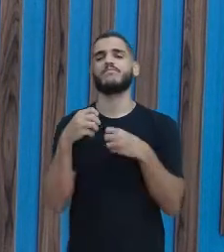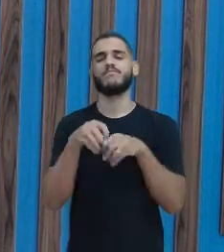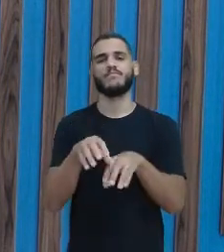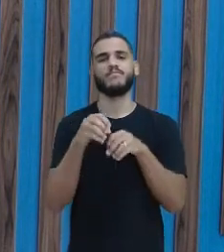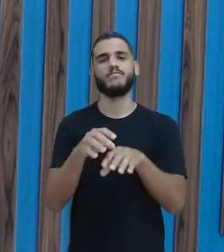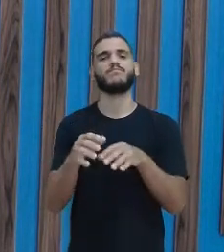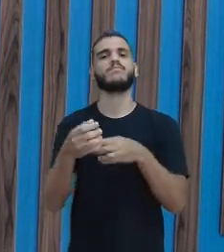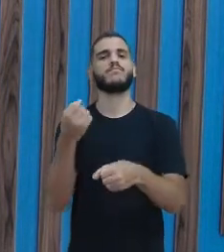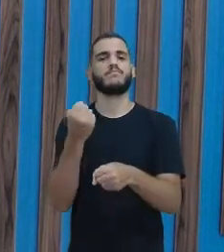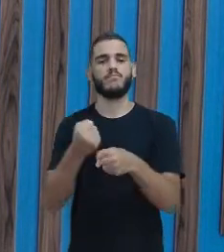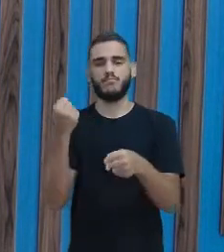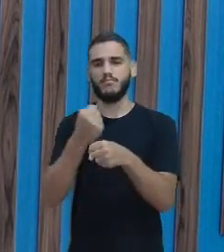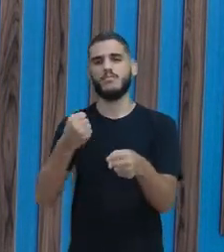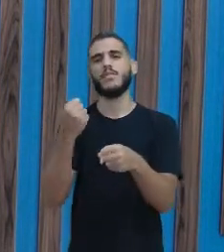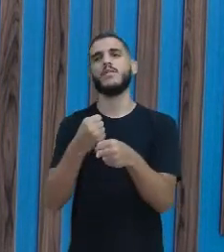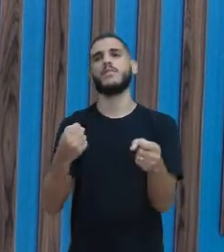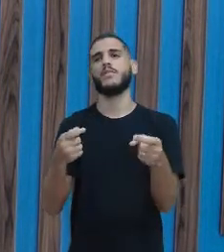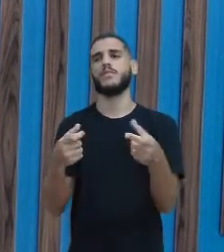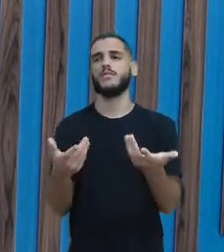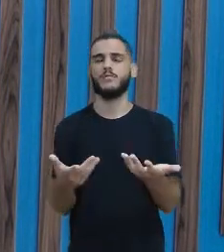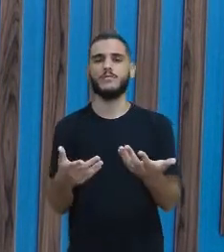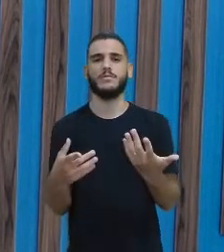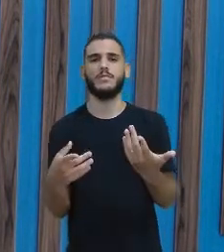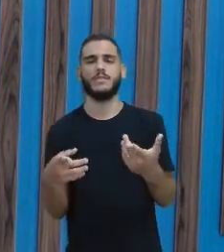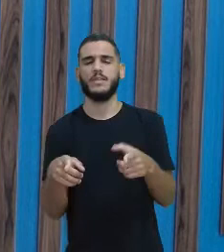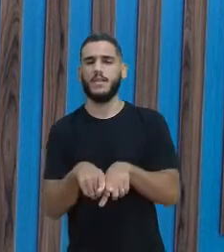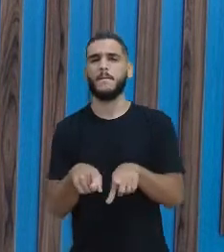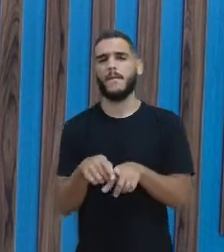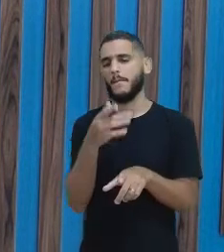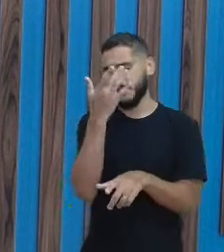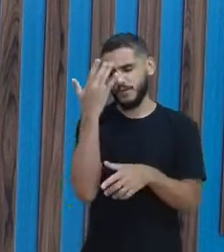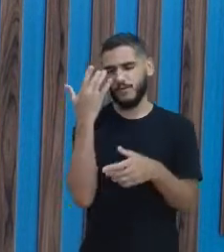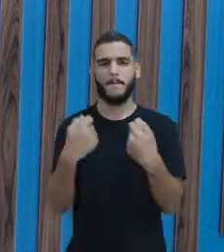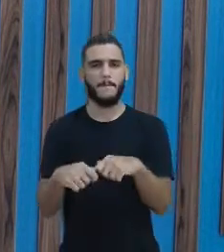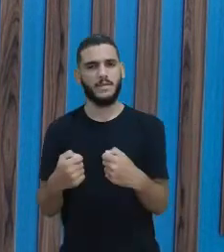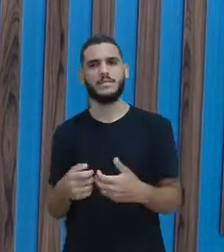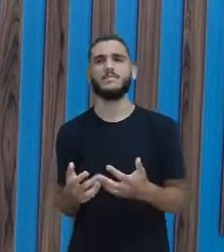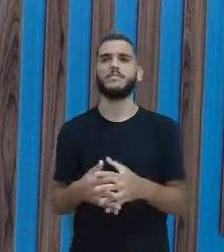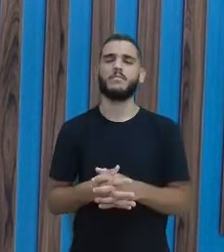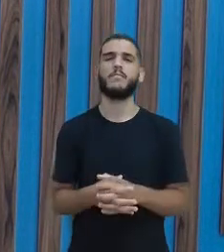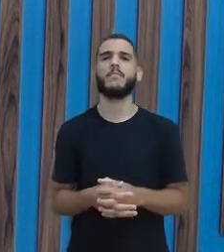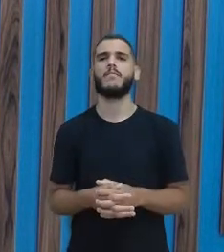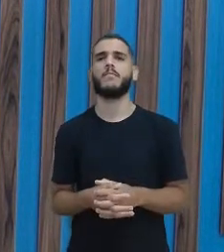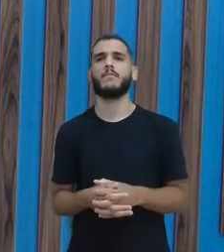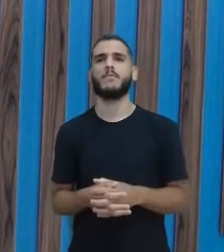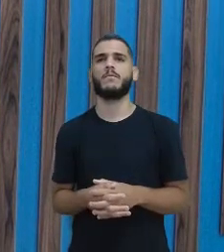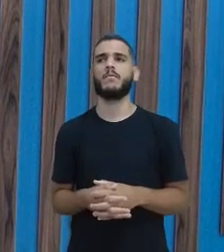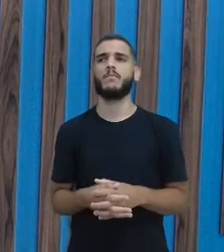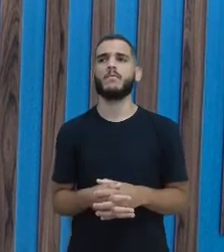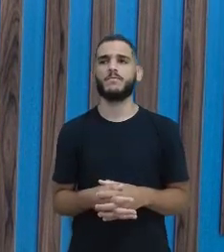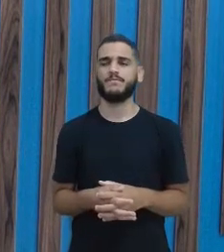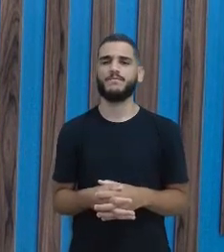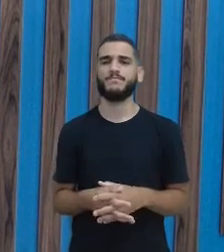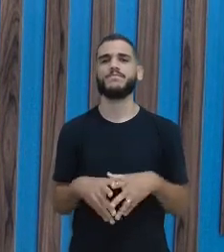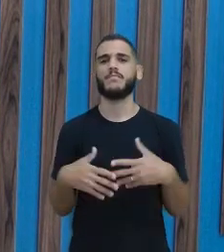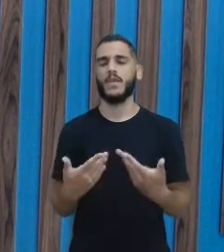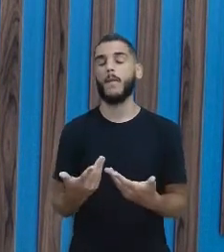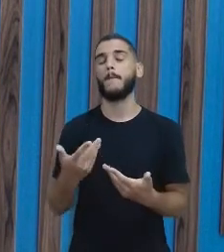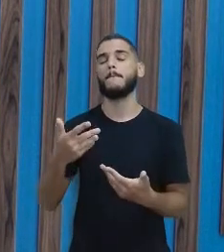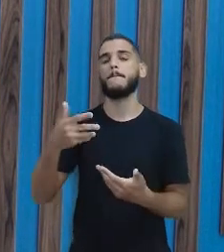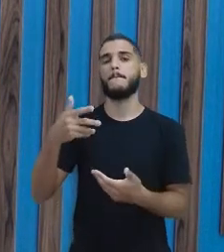ensinando, construindo a partir das necessidades locais. O país de